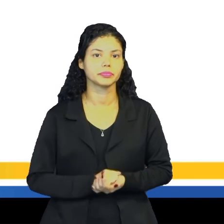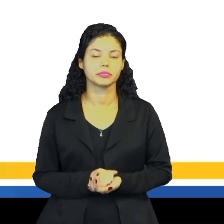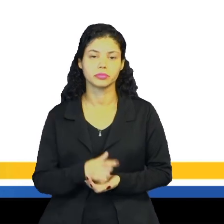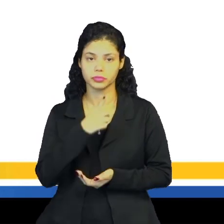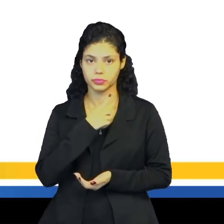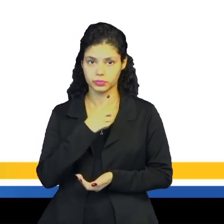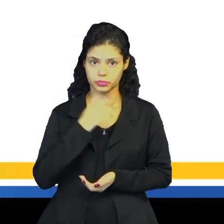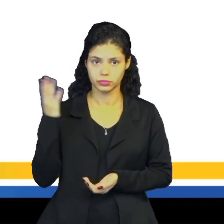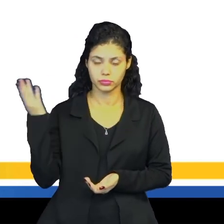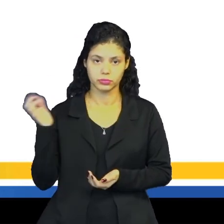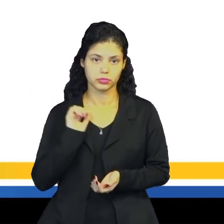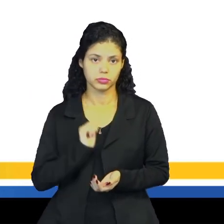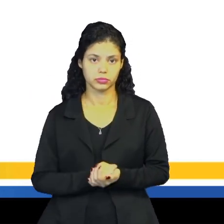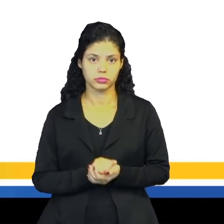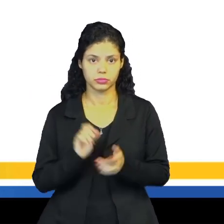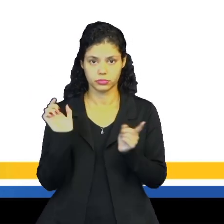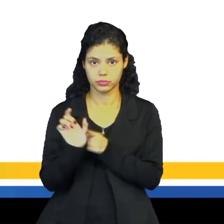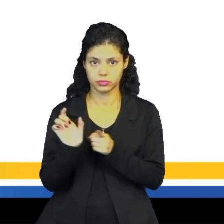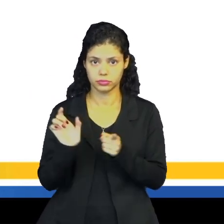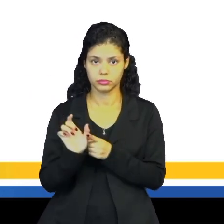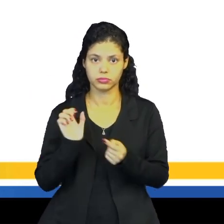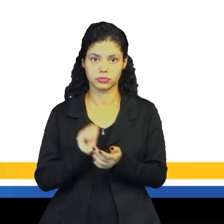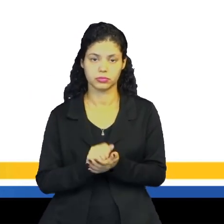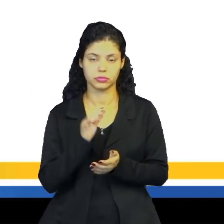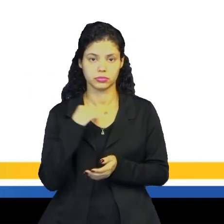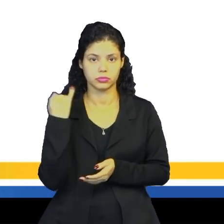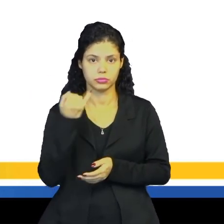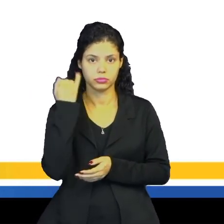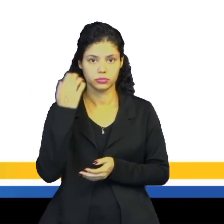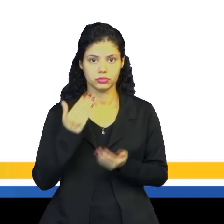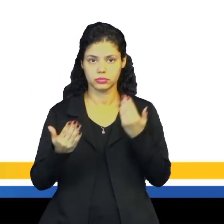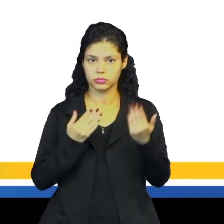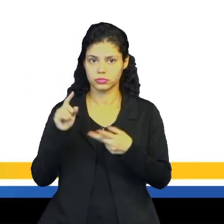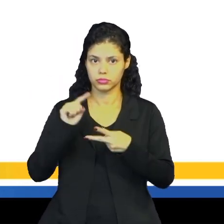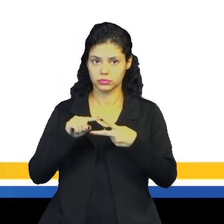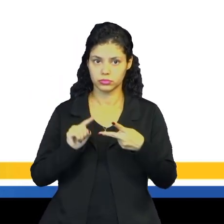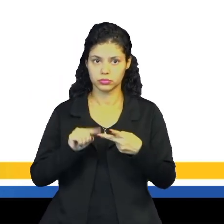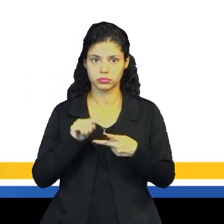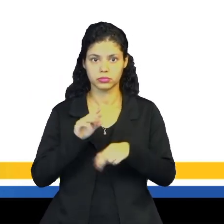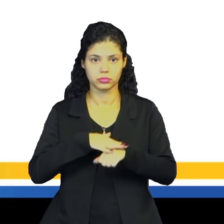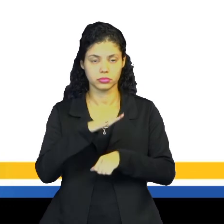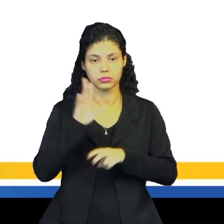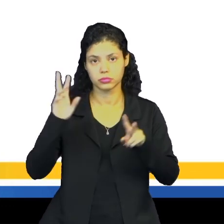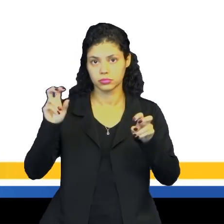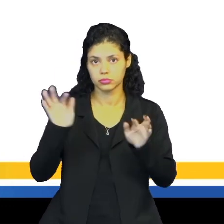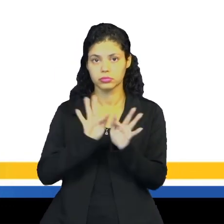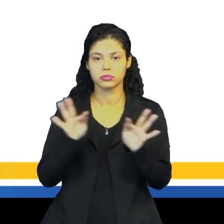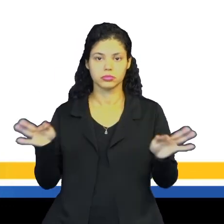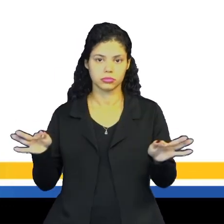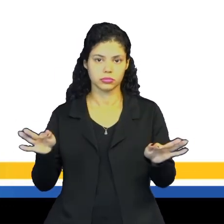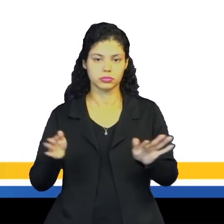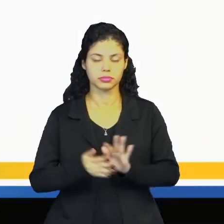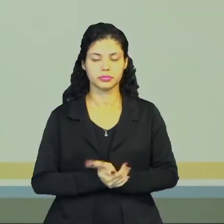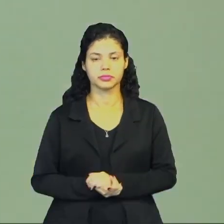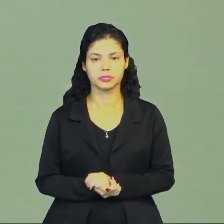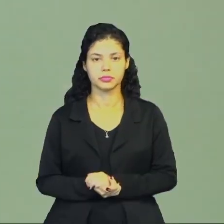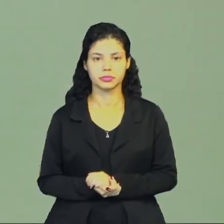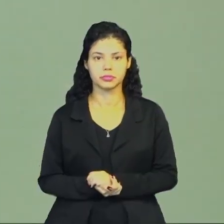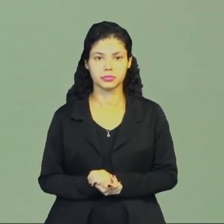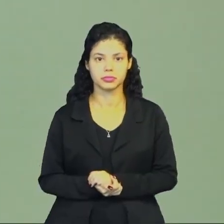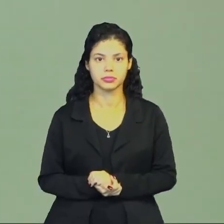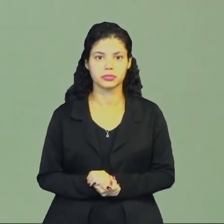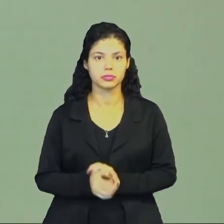Nós temos: as preposições são palavras cuja função é relacionar 2 ou mais termos de uma